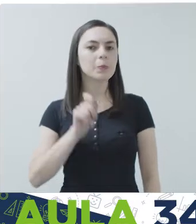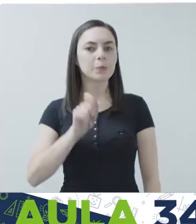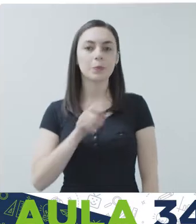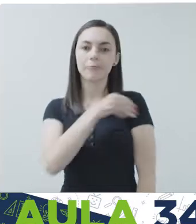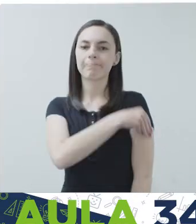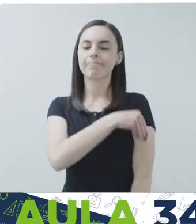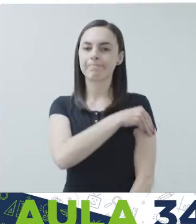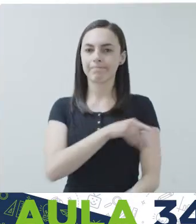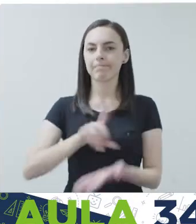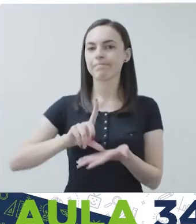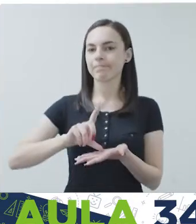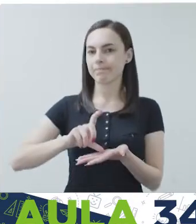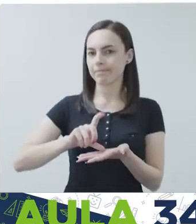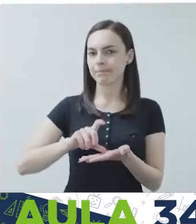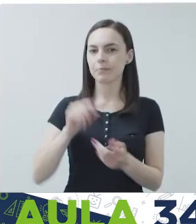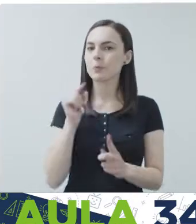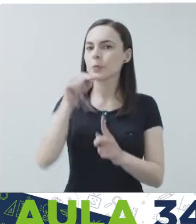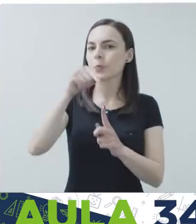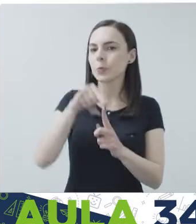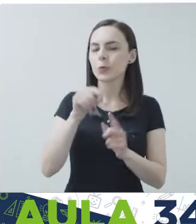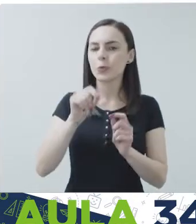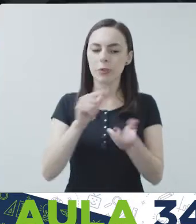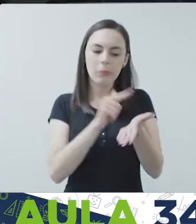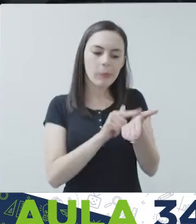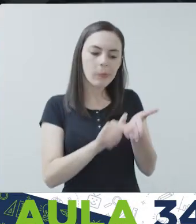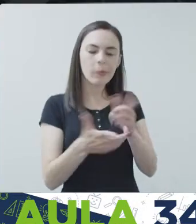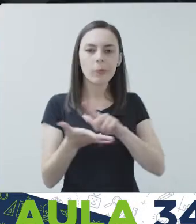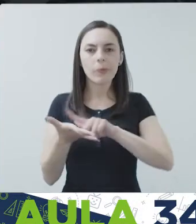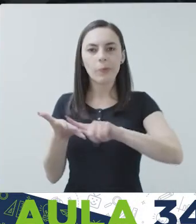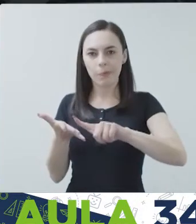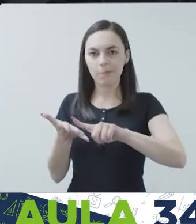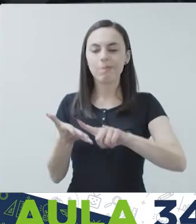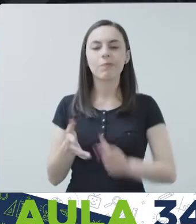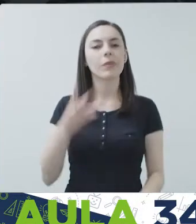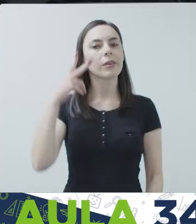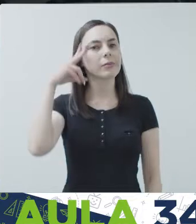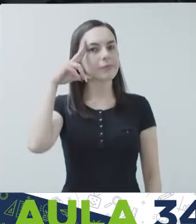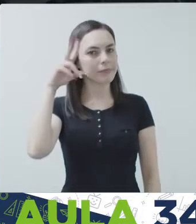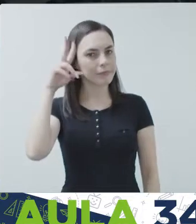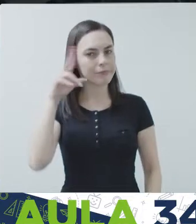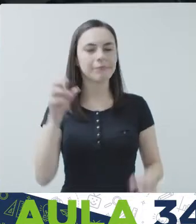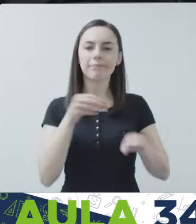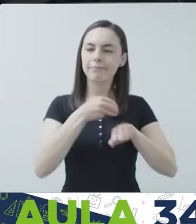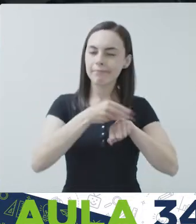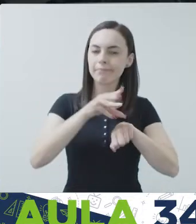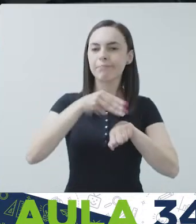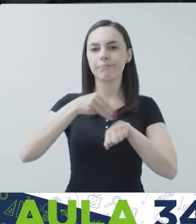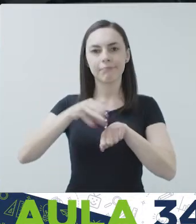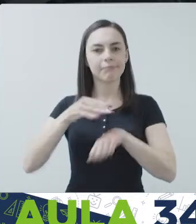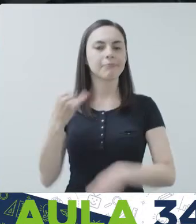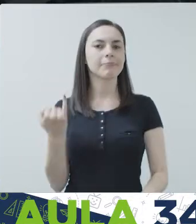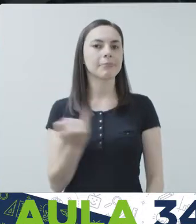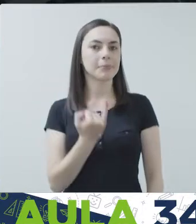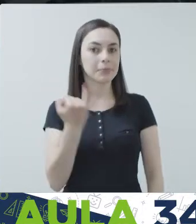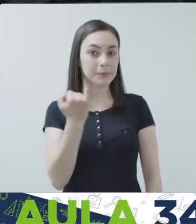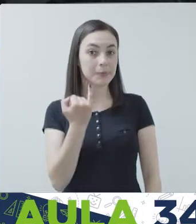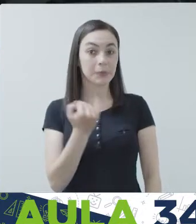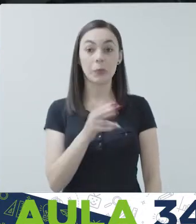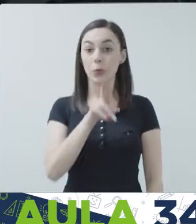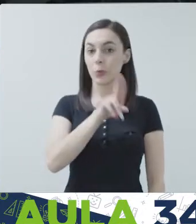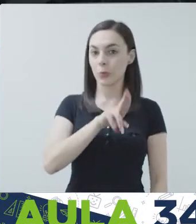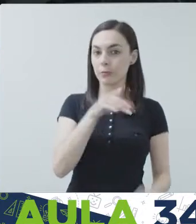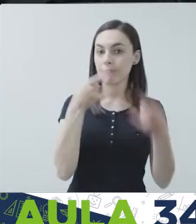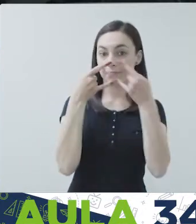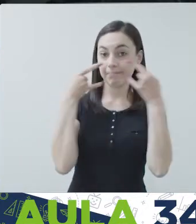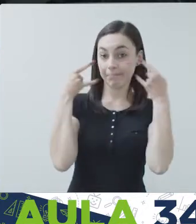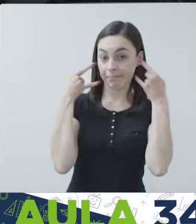o álcool em gel para higienizar as nossas mãos. Então, lembrete bem importante: o uso da máscara